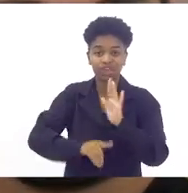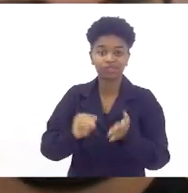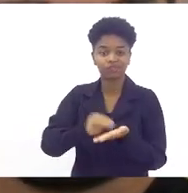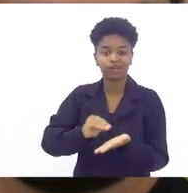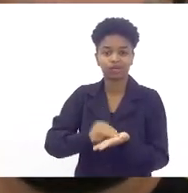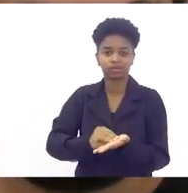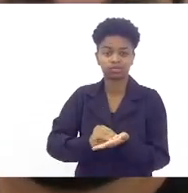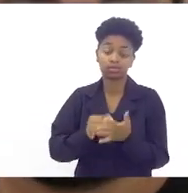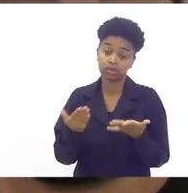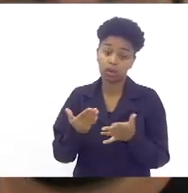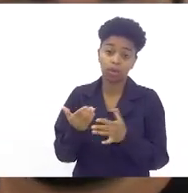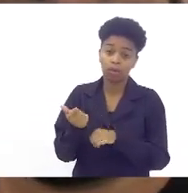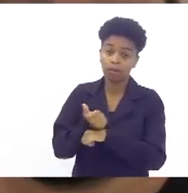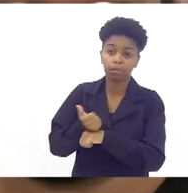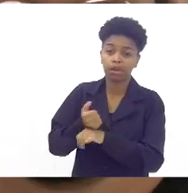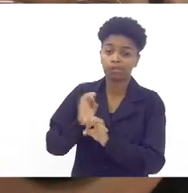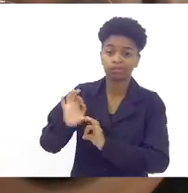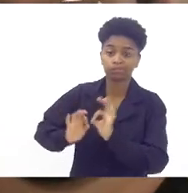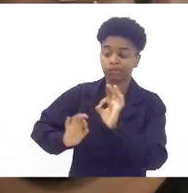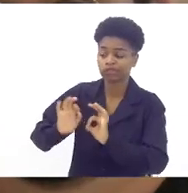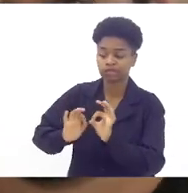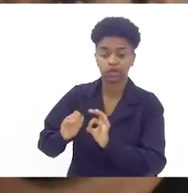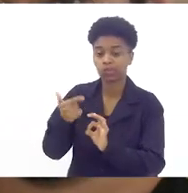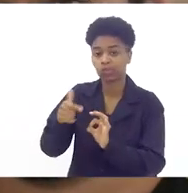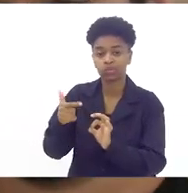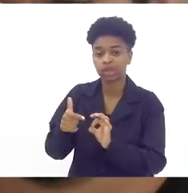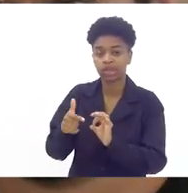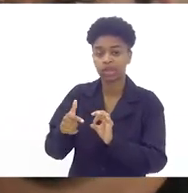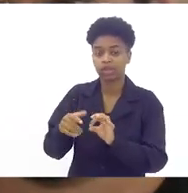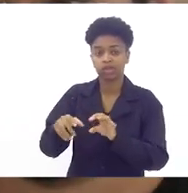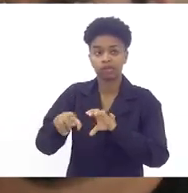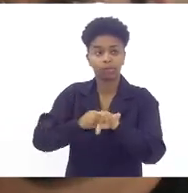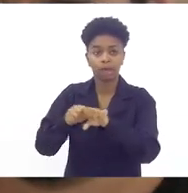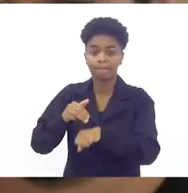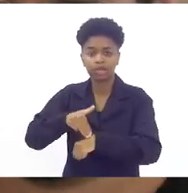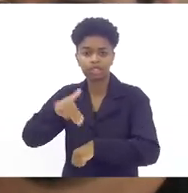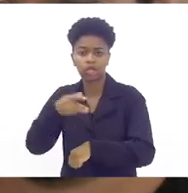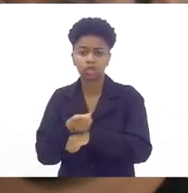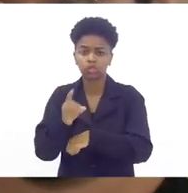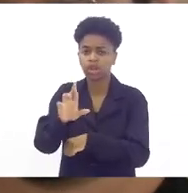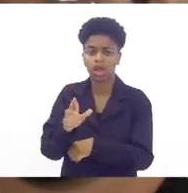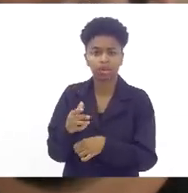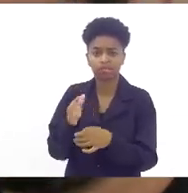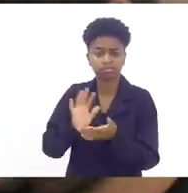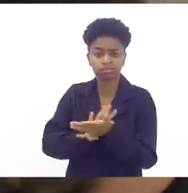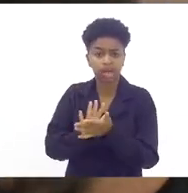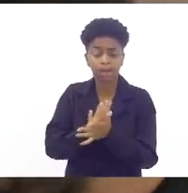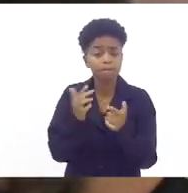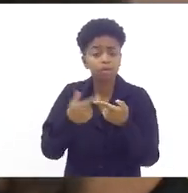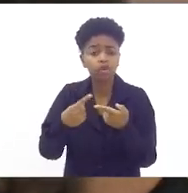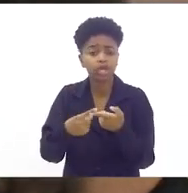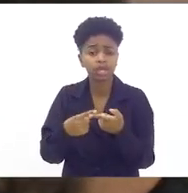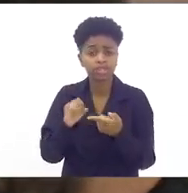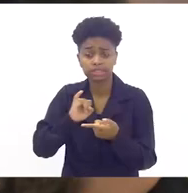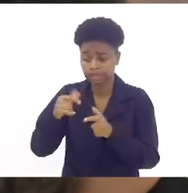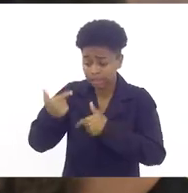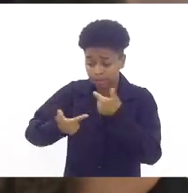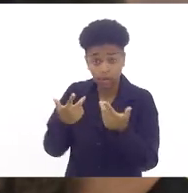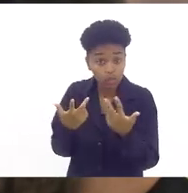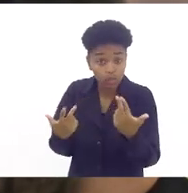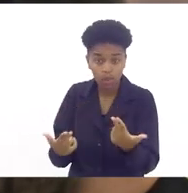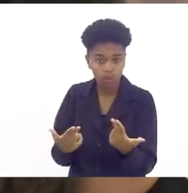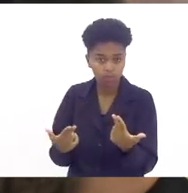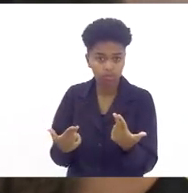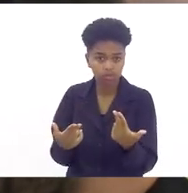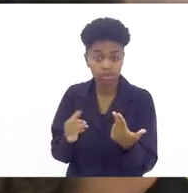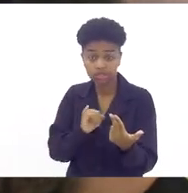não vai não tem especialização mestrado Doutora não tem porque se eles fazem exatamente a mesma